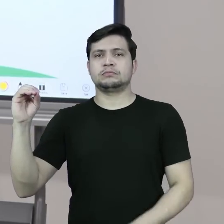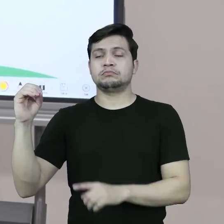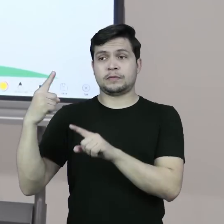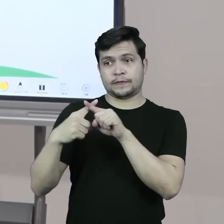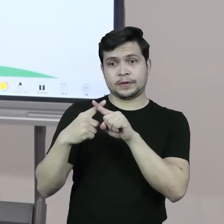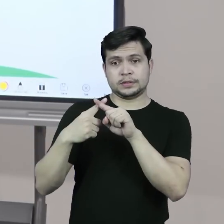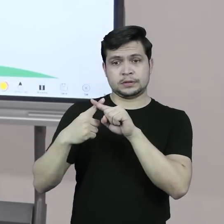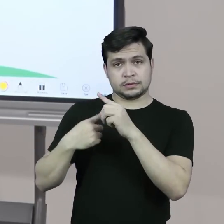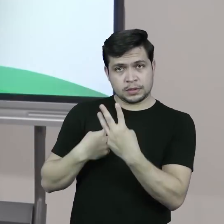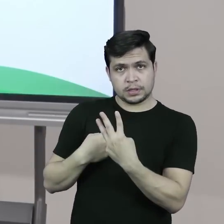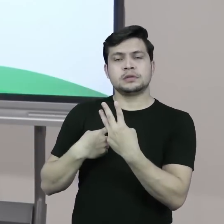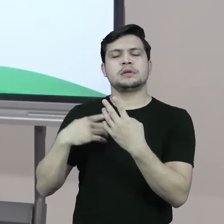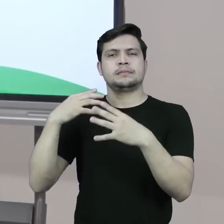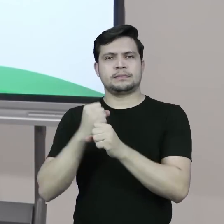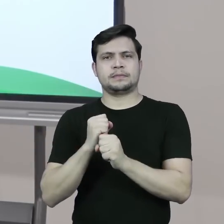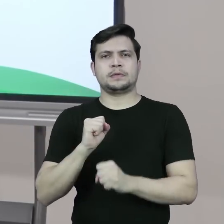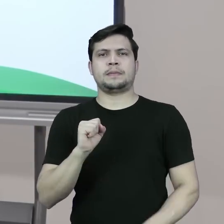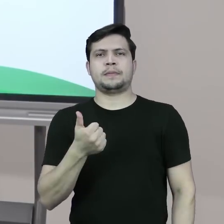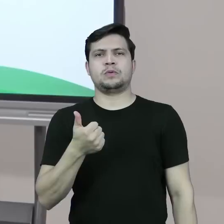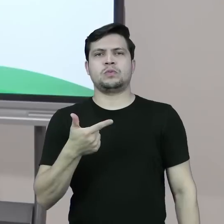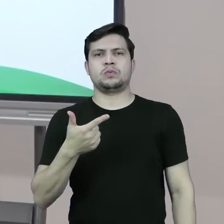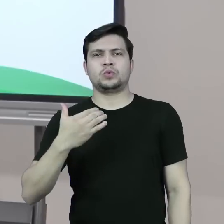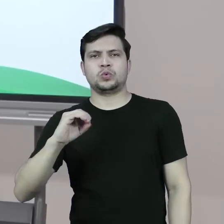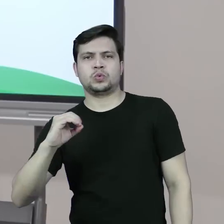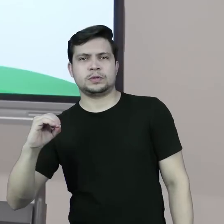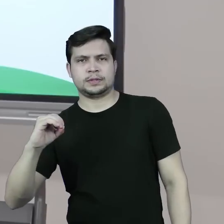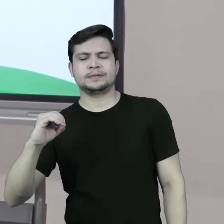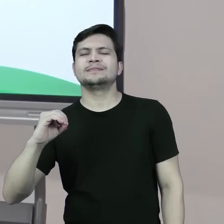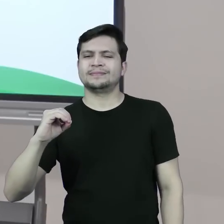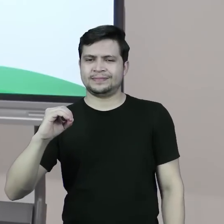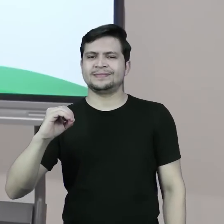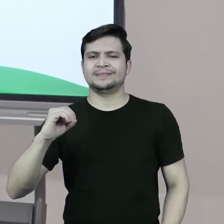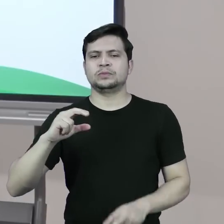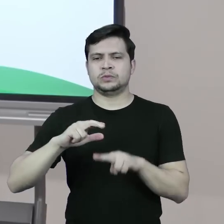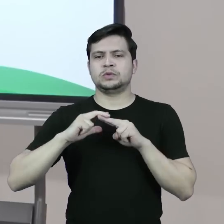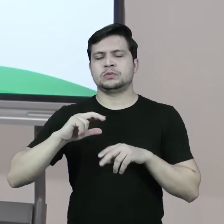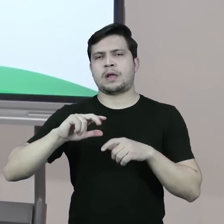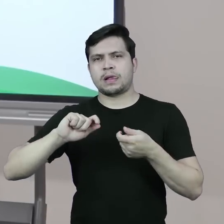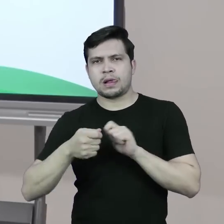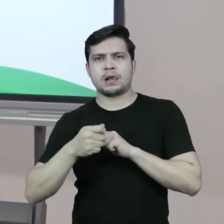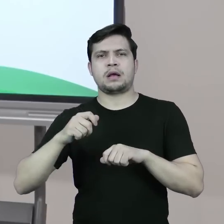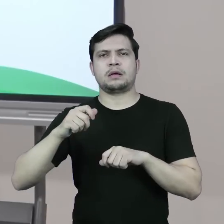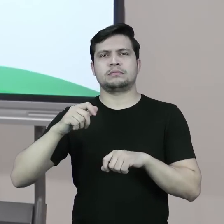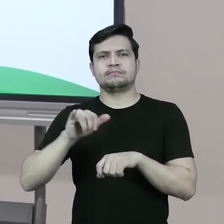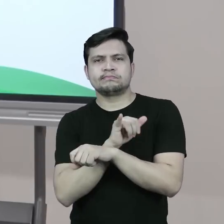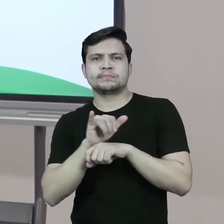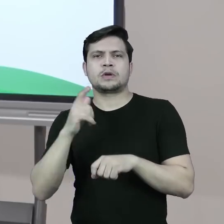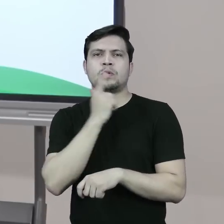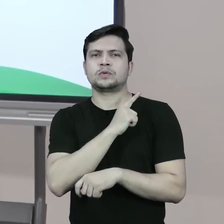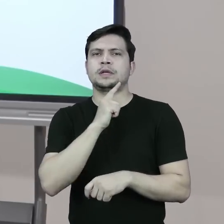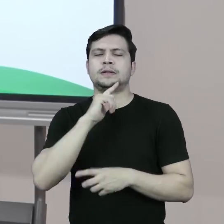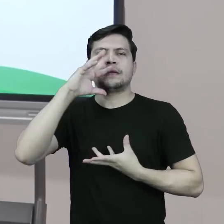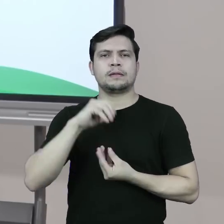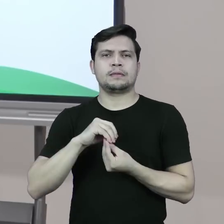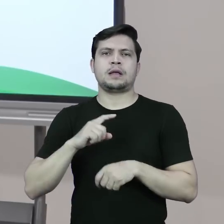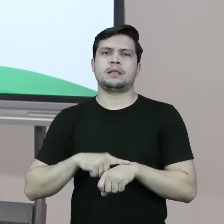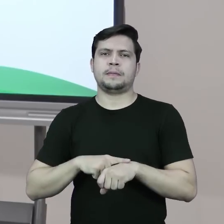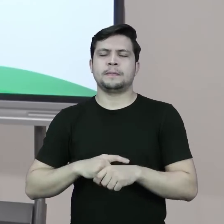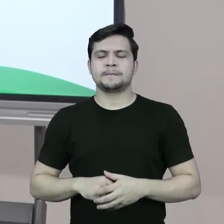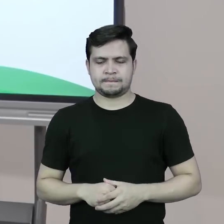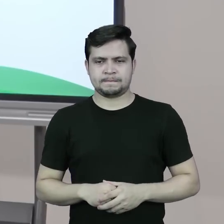seria o 80, que seria então do lanche 5, item E. beleza? Se a gente fosse realmente fazer